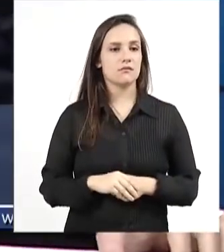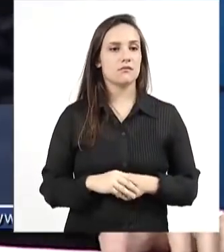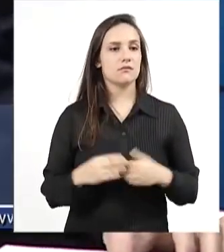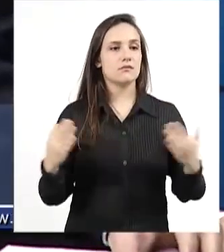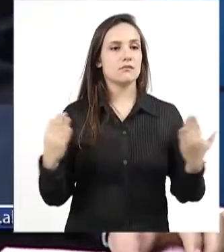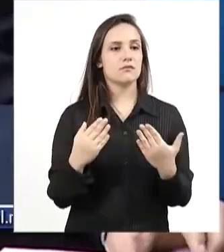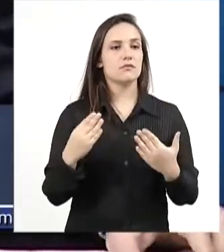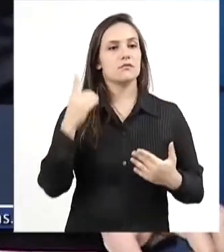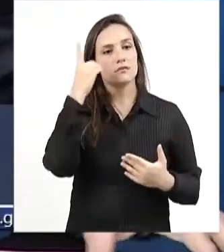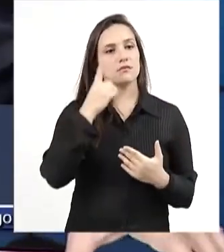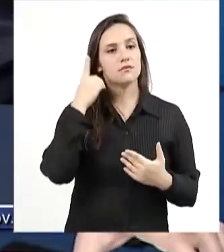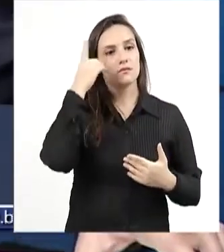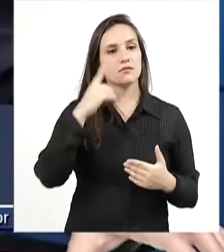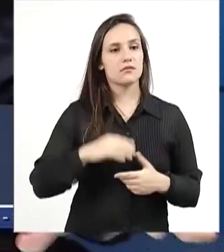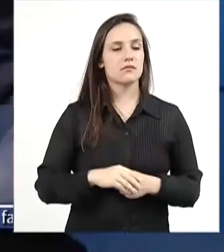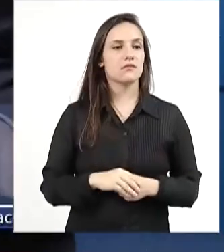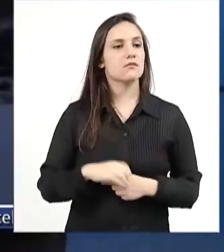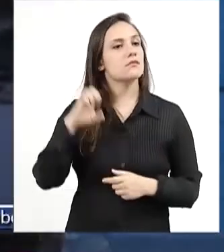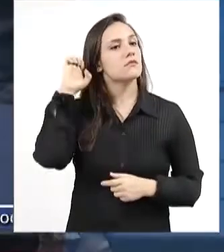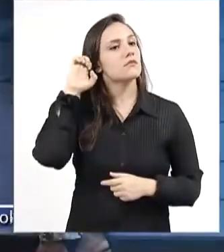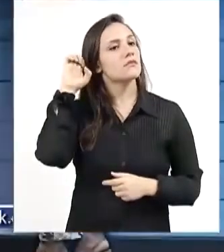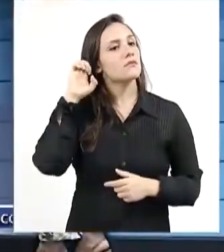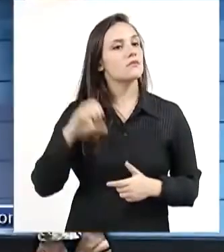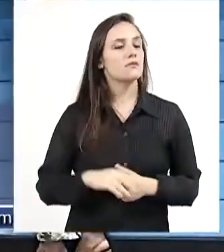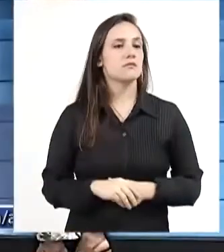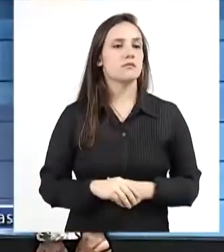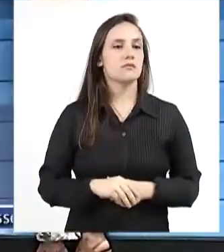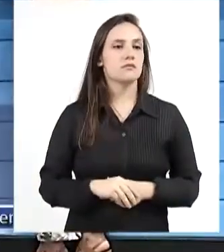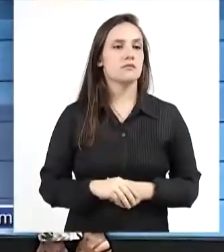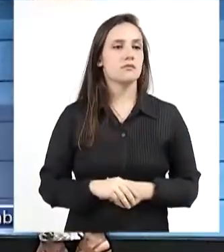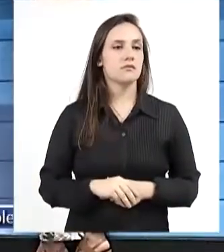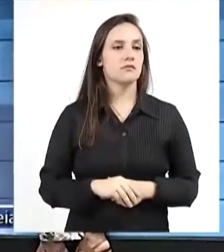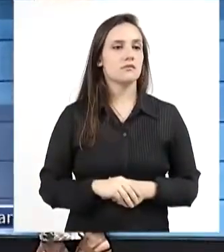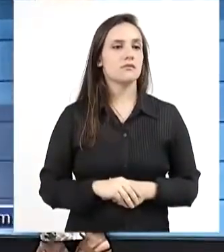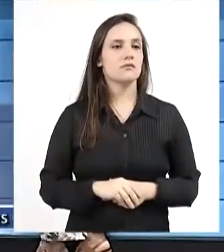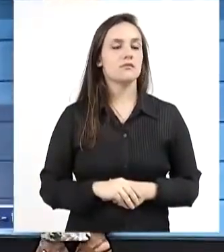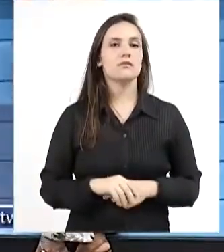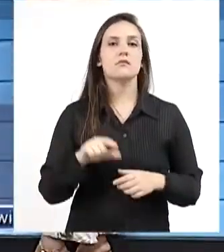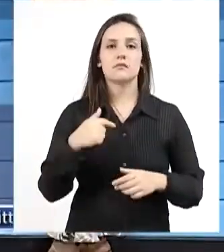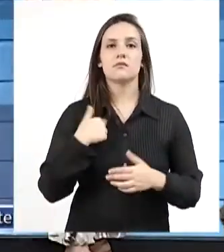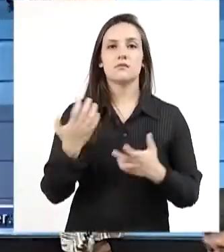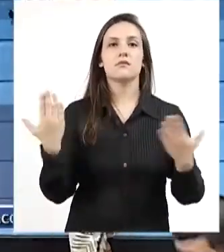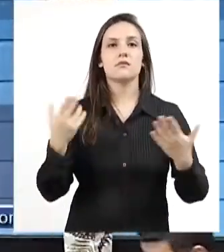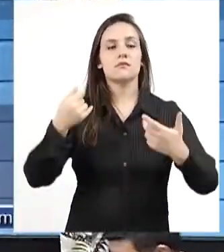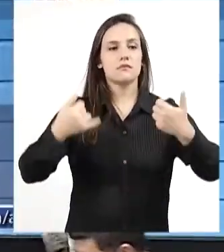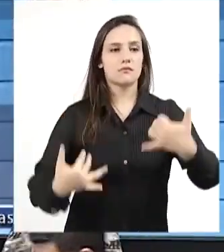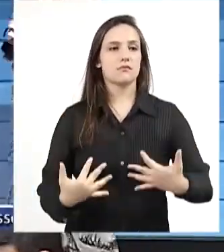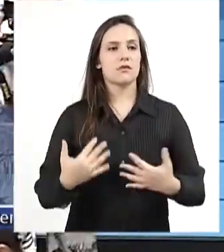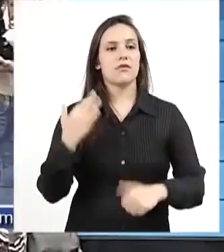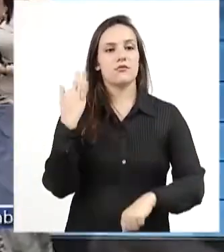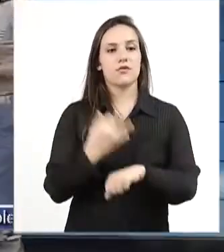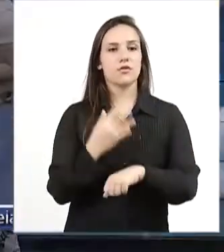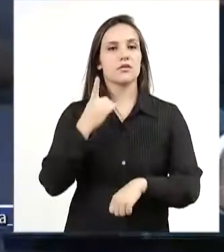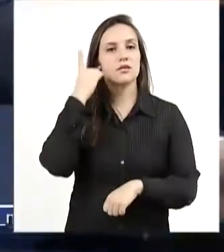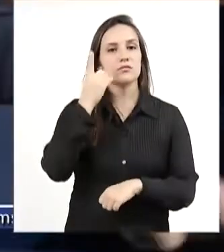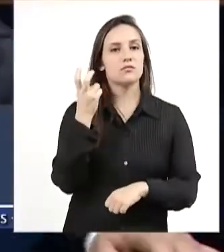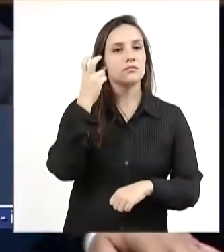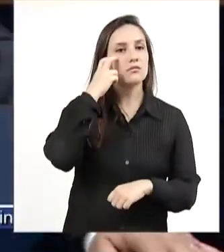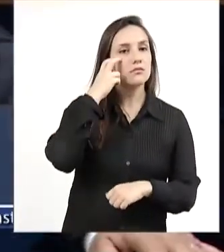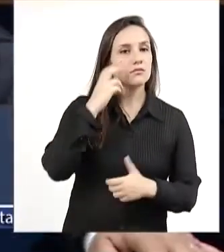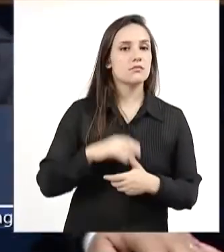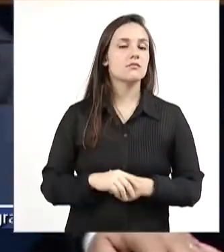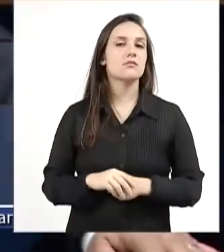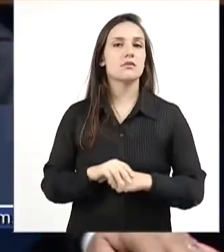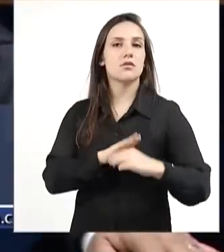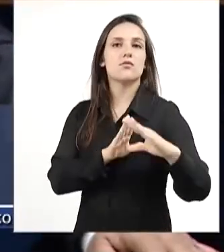ordem, deputado Eduardo Rocha. Senhor presidente, eu gostaria de justificar a ausência do deputado Márcio Fernandes, que está cumprindo